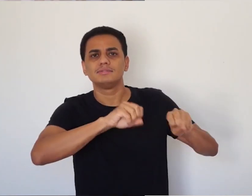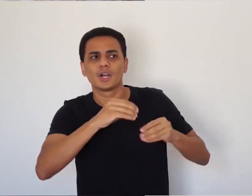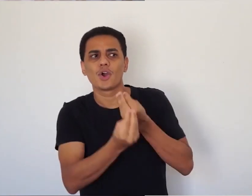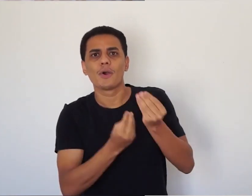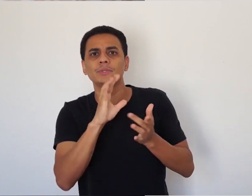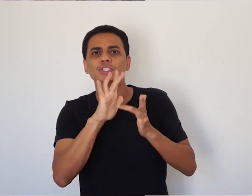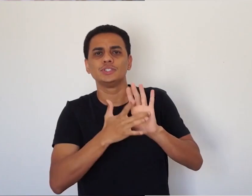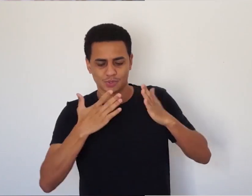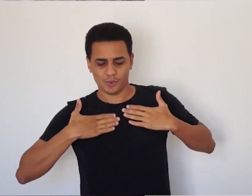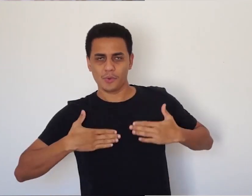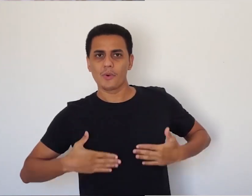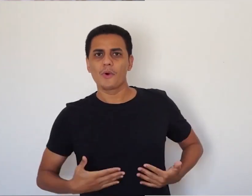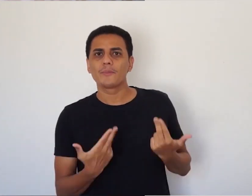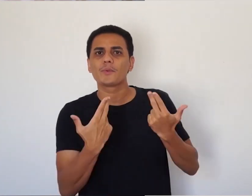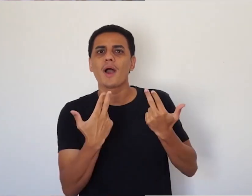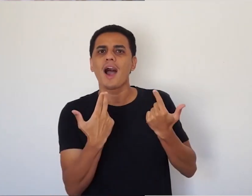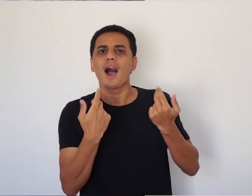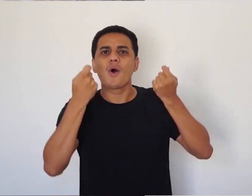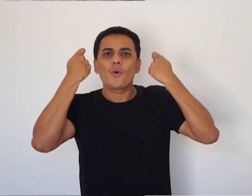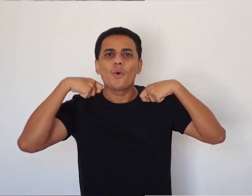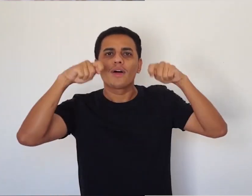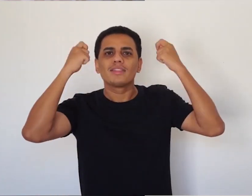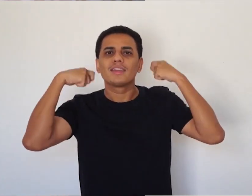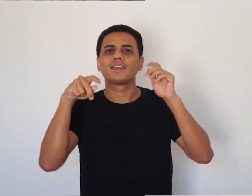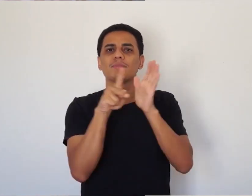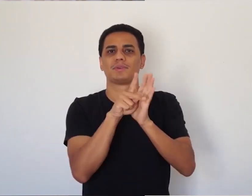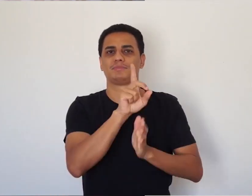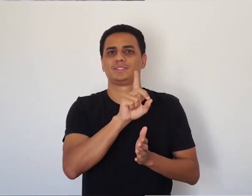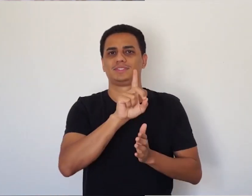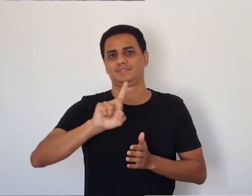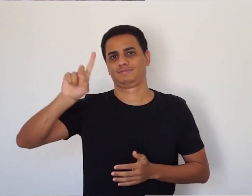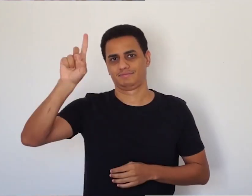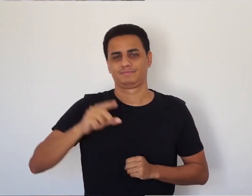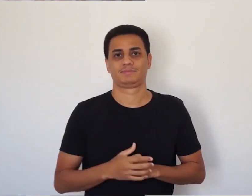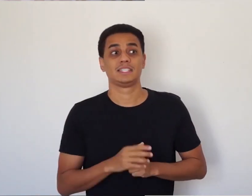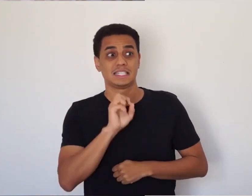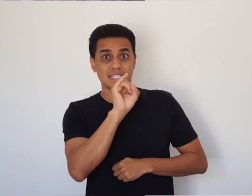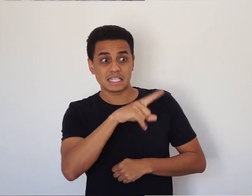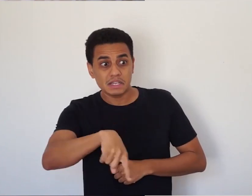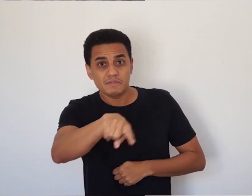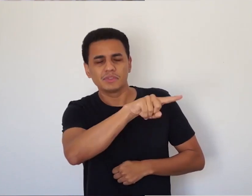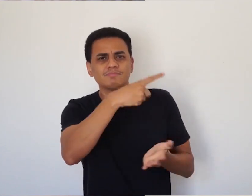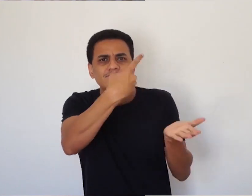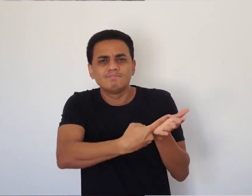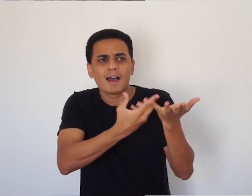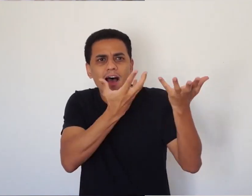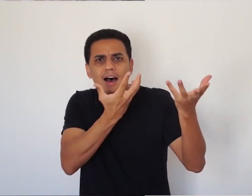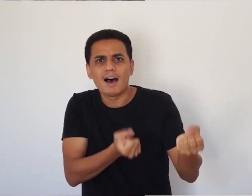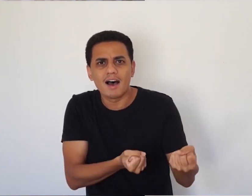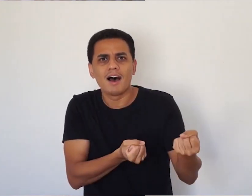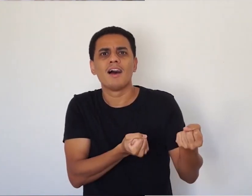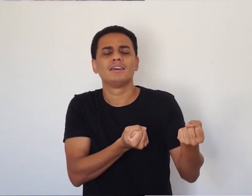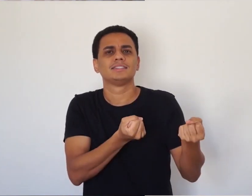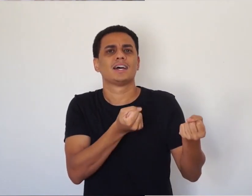Deus, e que todo aquele que colocasse realmente a sua esperança no sacrifício de Jesus, naquela cruz, derramando o